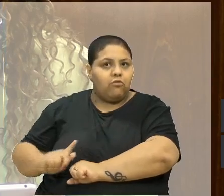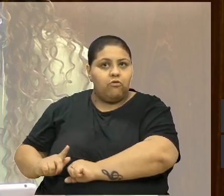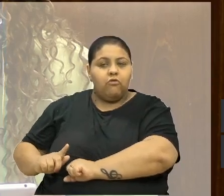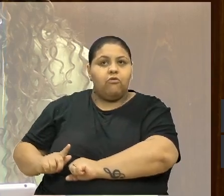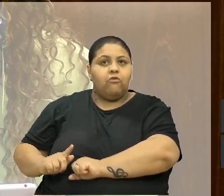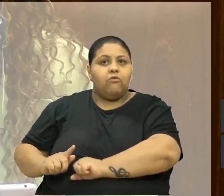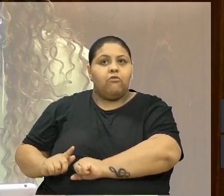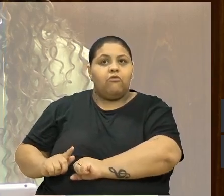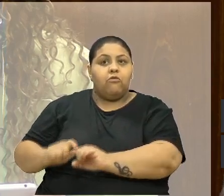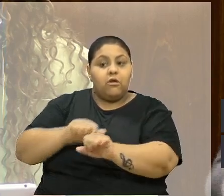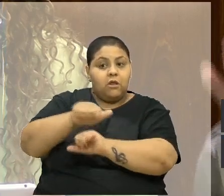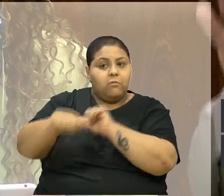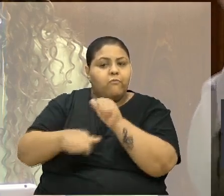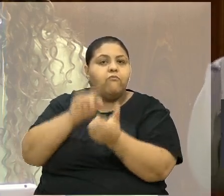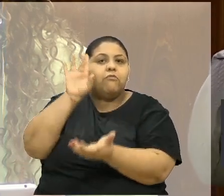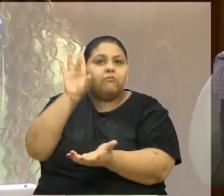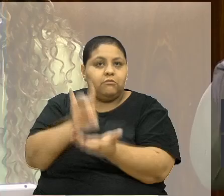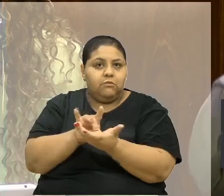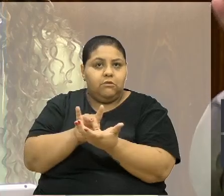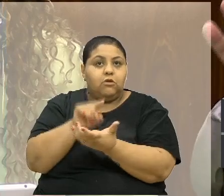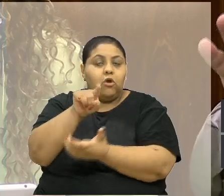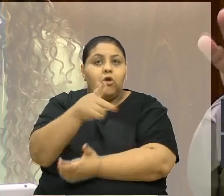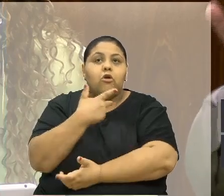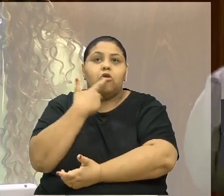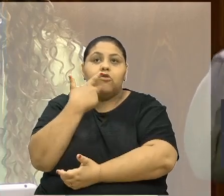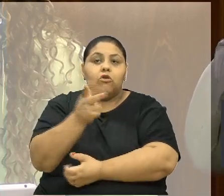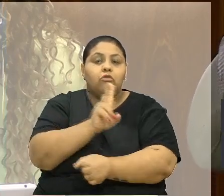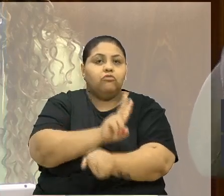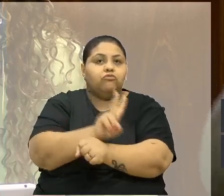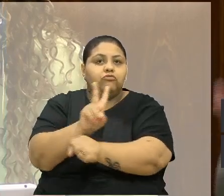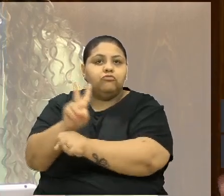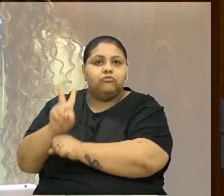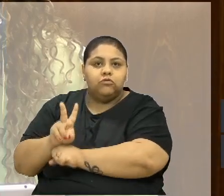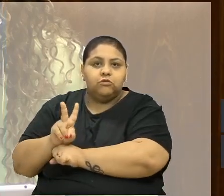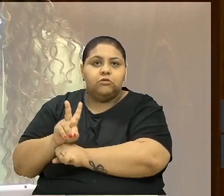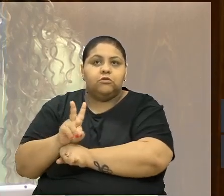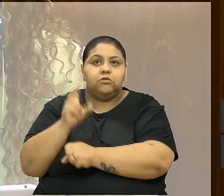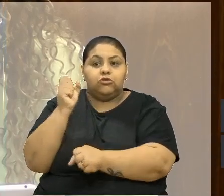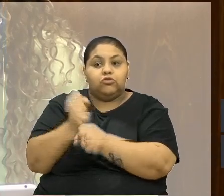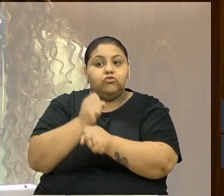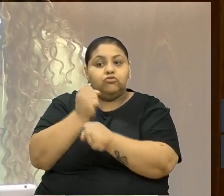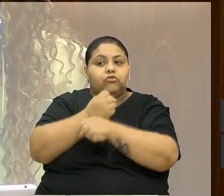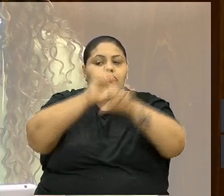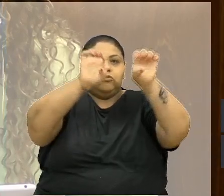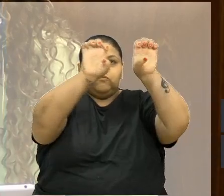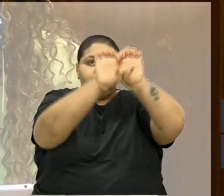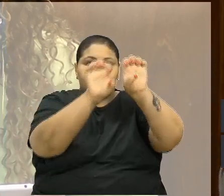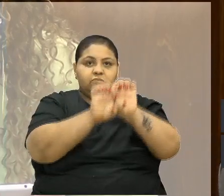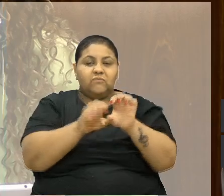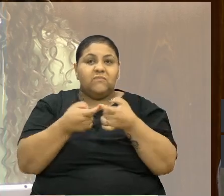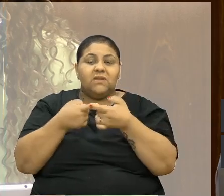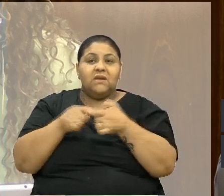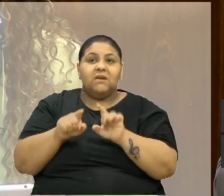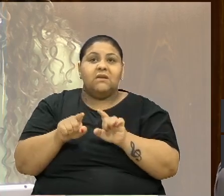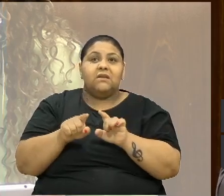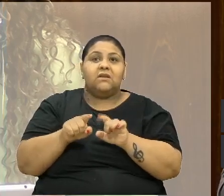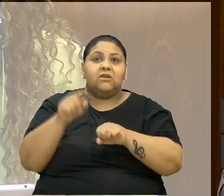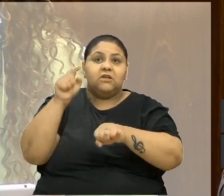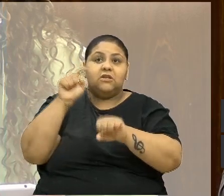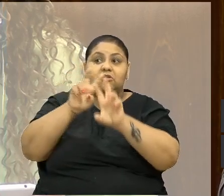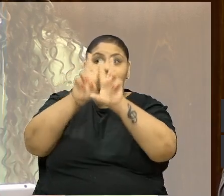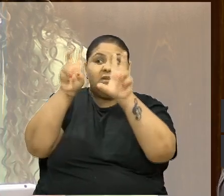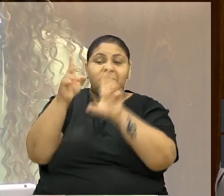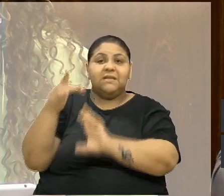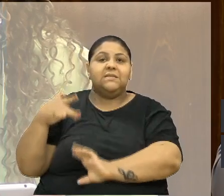traga mudanças efetivas. O senhor está falando de zeladoria, o senhor está falando de obras de infraestrutura, mas eu quero ficar no tema da